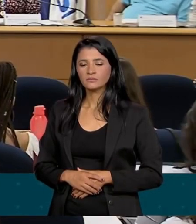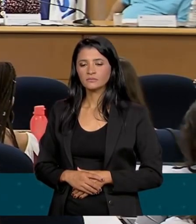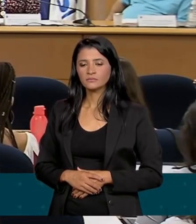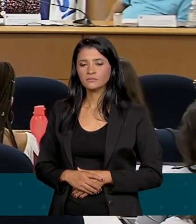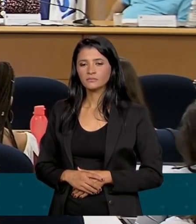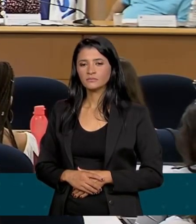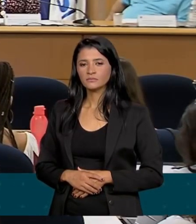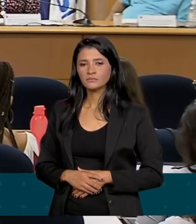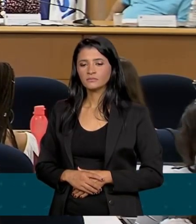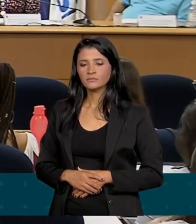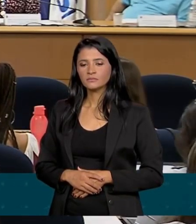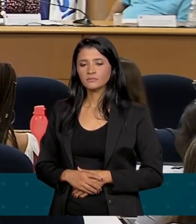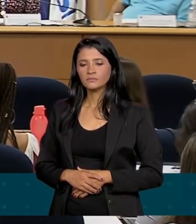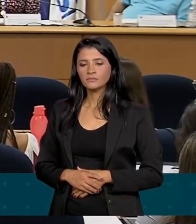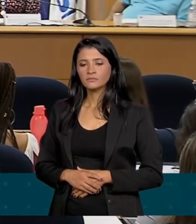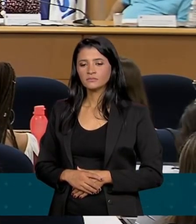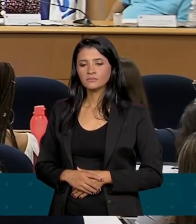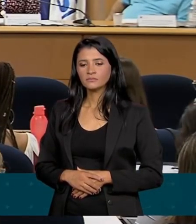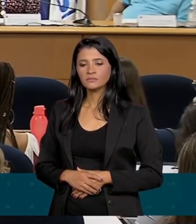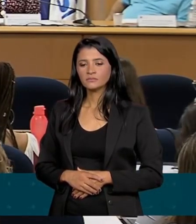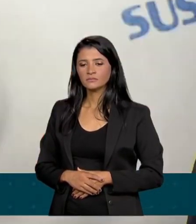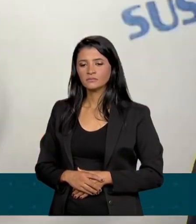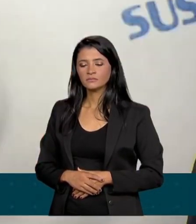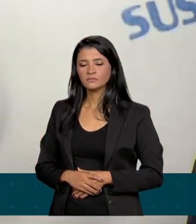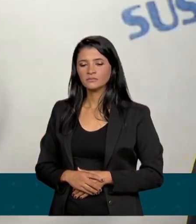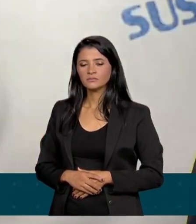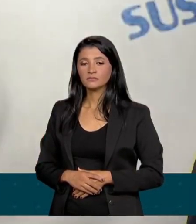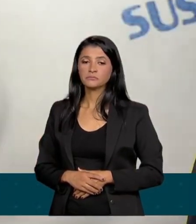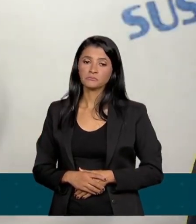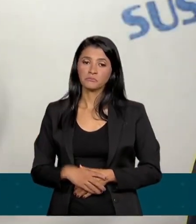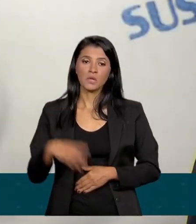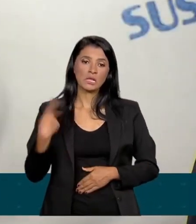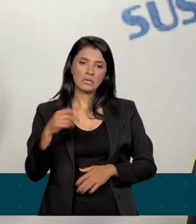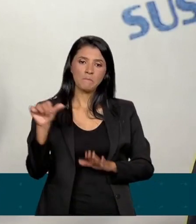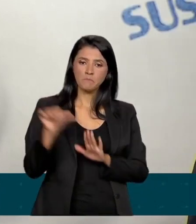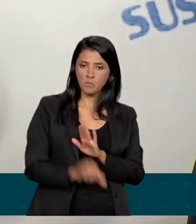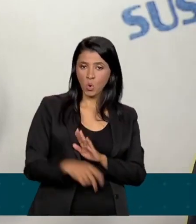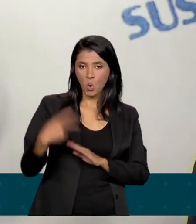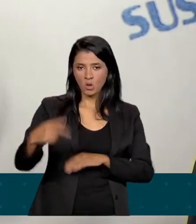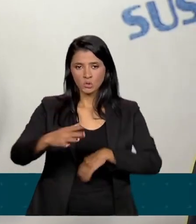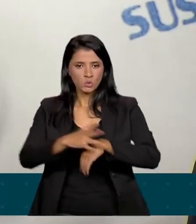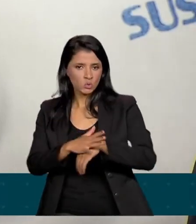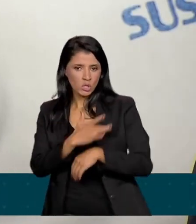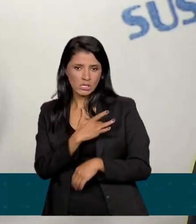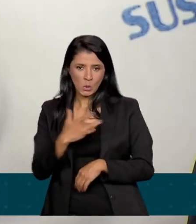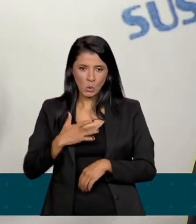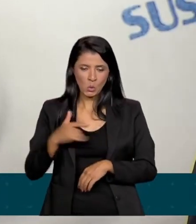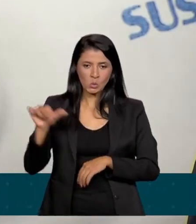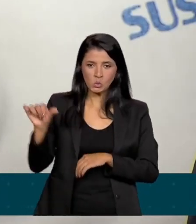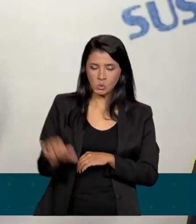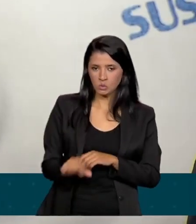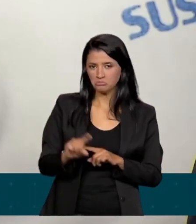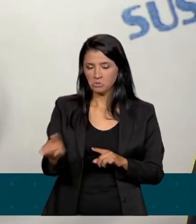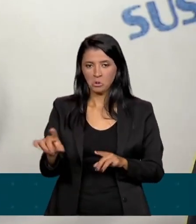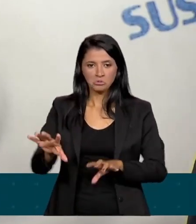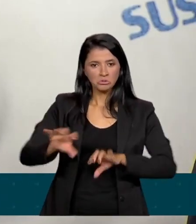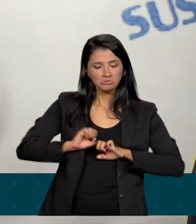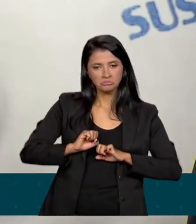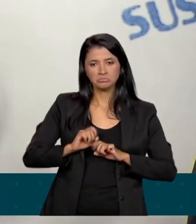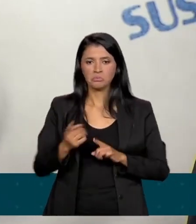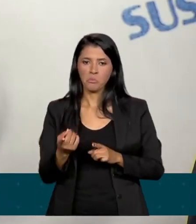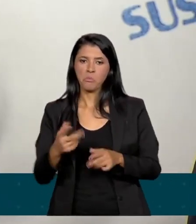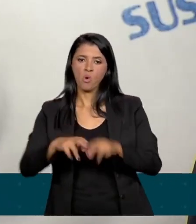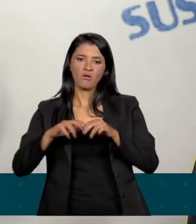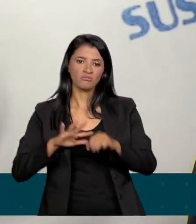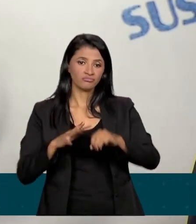têm mais chance de ter um agravamento do seu quadro de saúde com a infecção pela